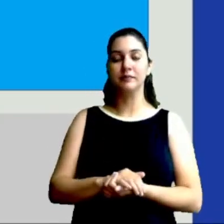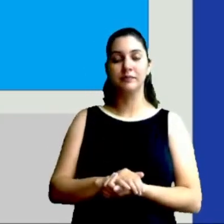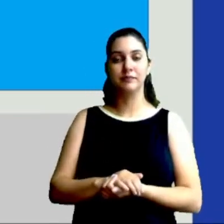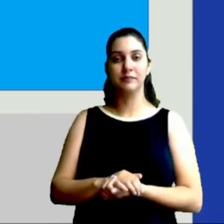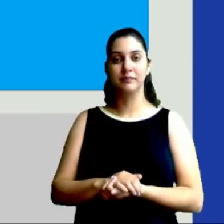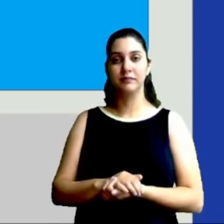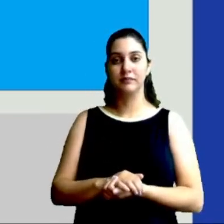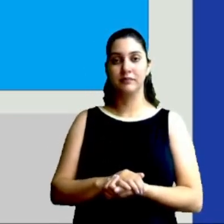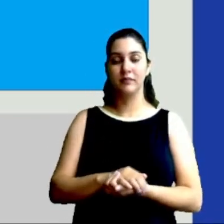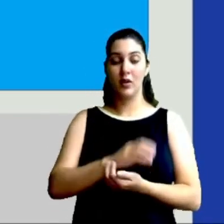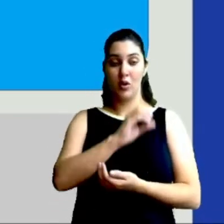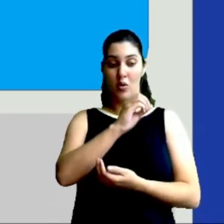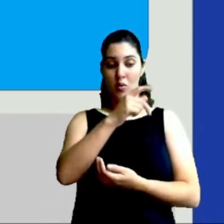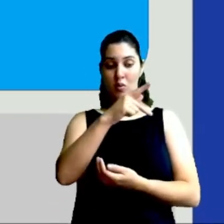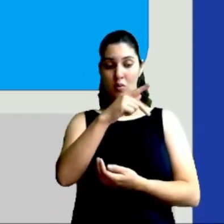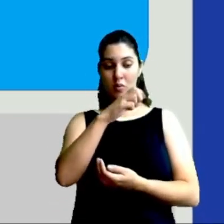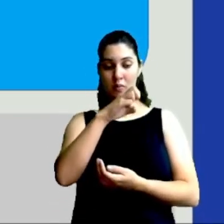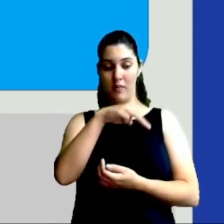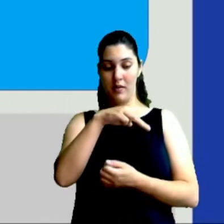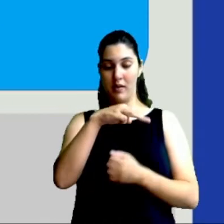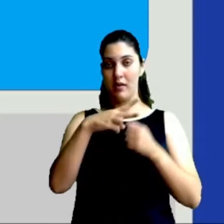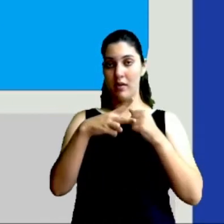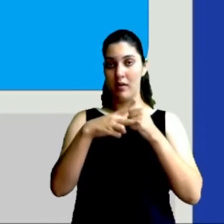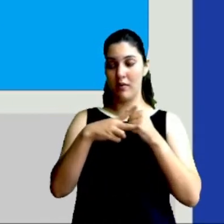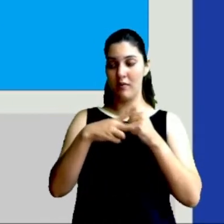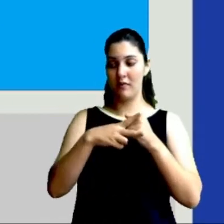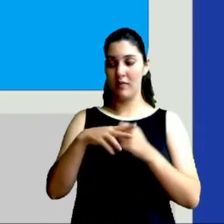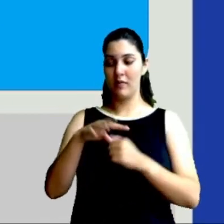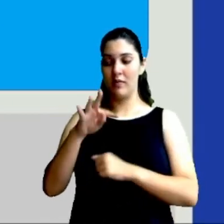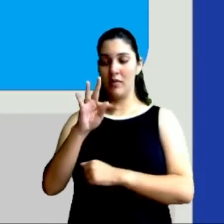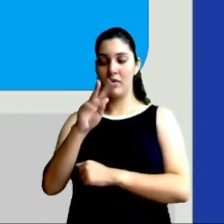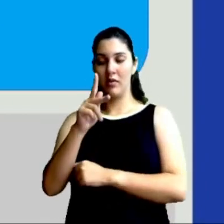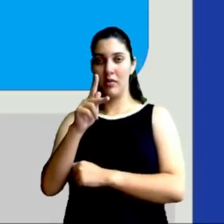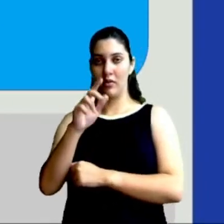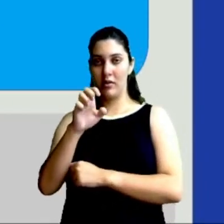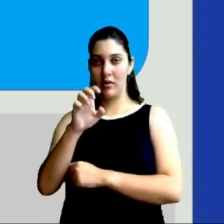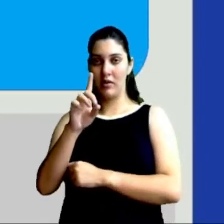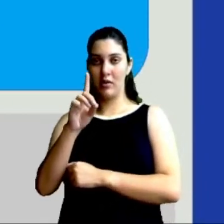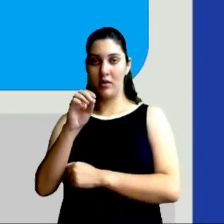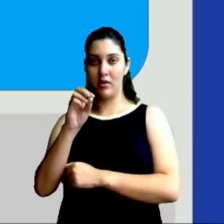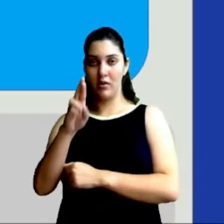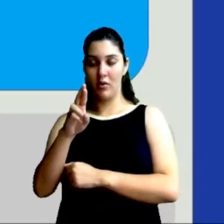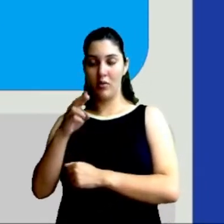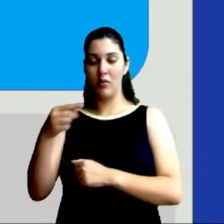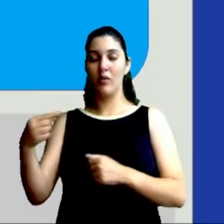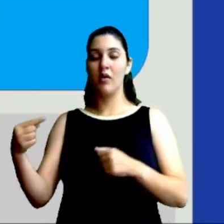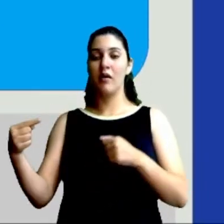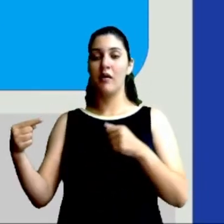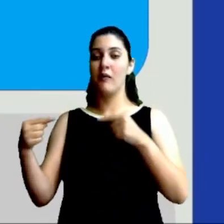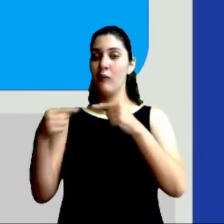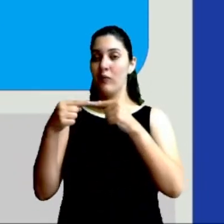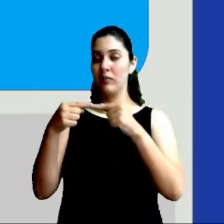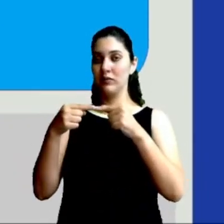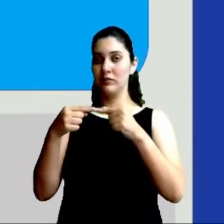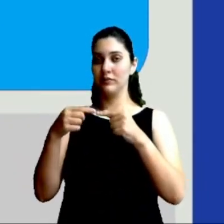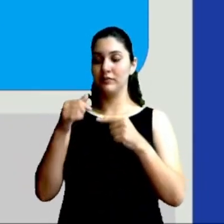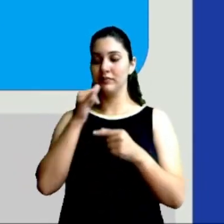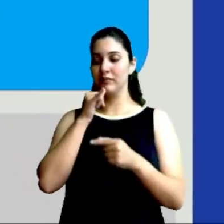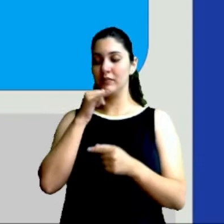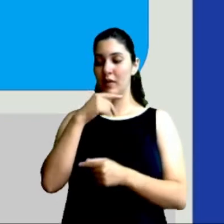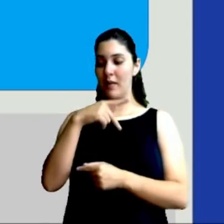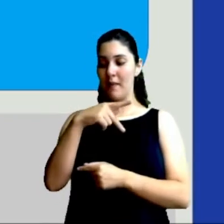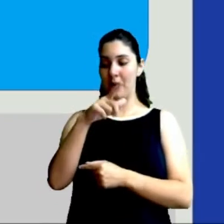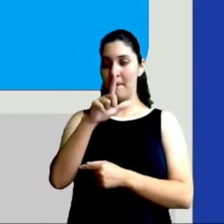Então, esse open é o verbo e the door é o object, que é o objeto. Lembrando que o please aí, ó,